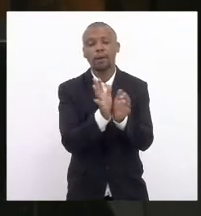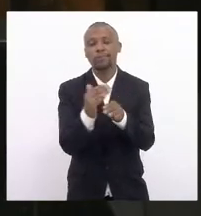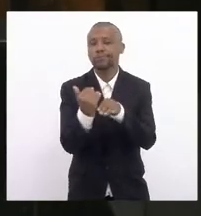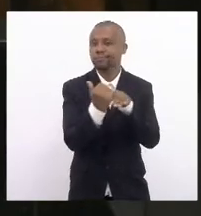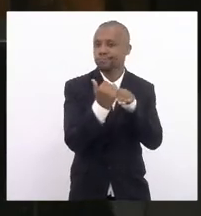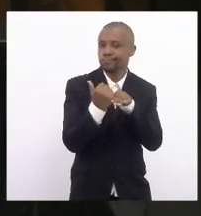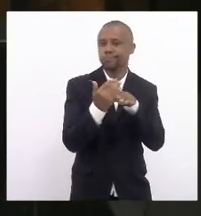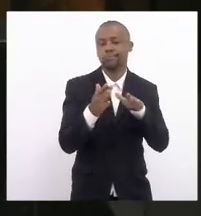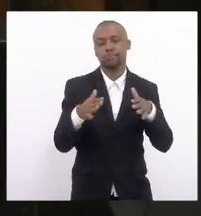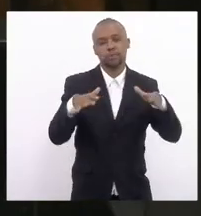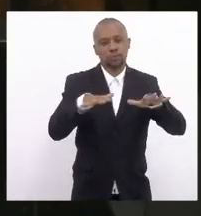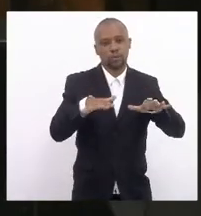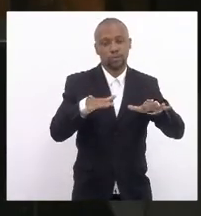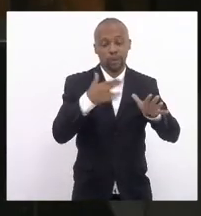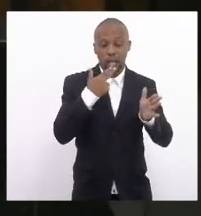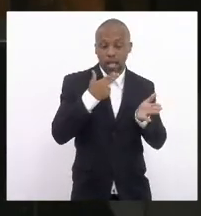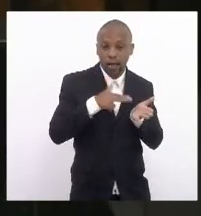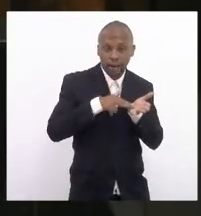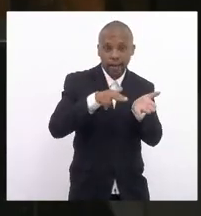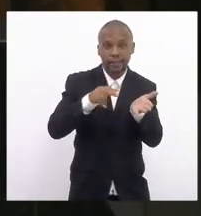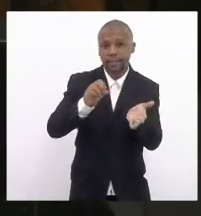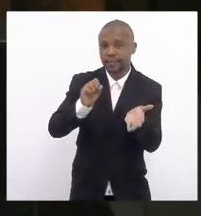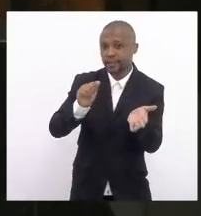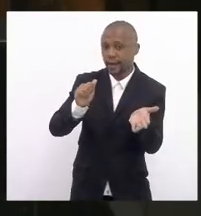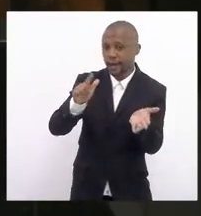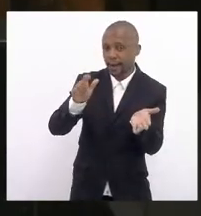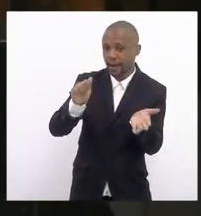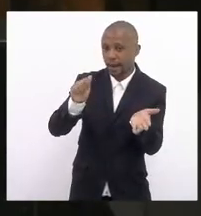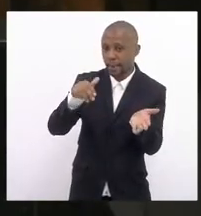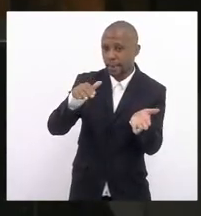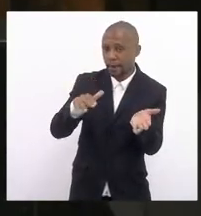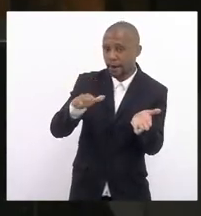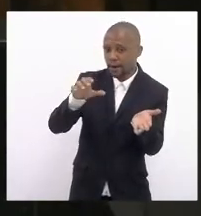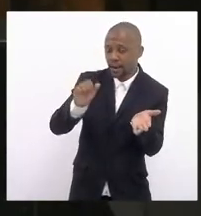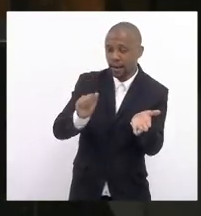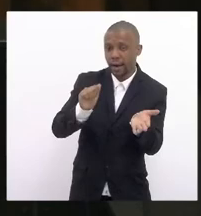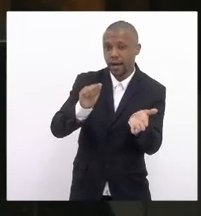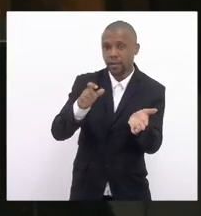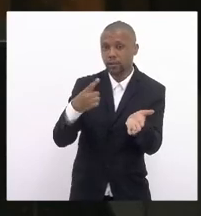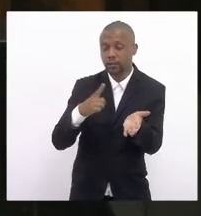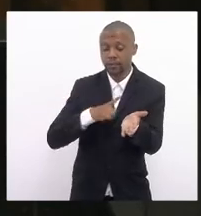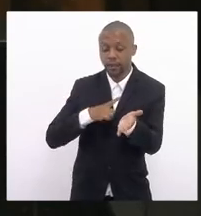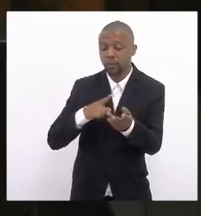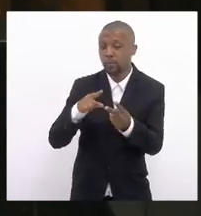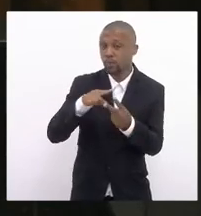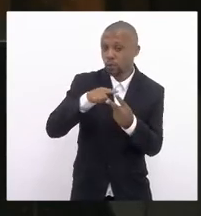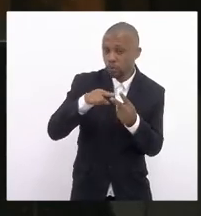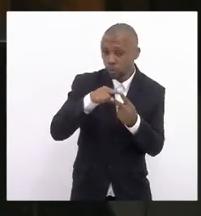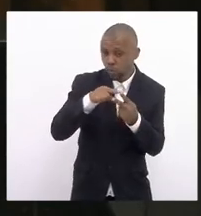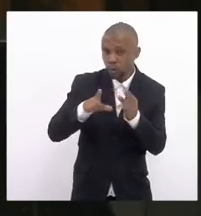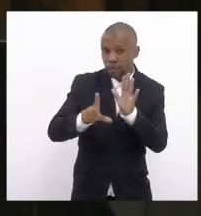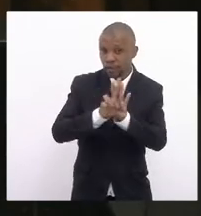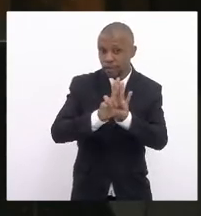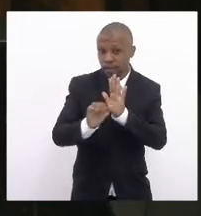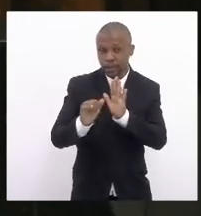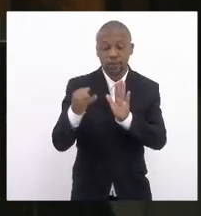o Brasil tem, de modo geral, na esfera nacional, duas importantes legislações. Tem a própria LDB, de